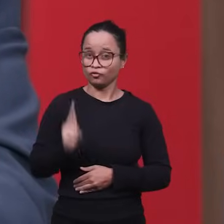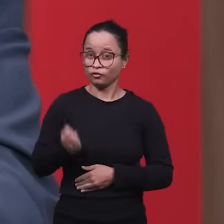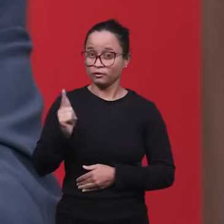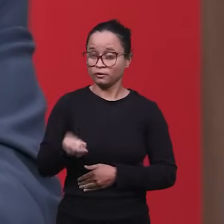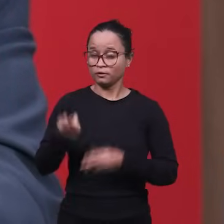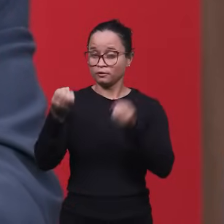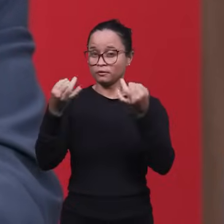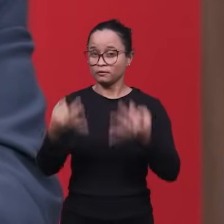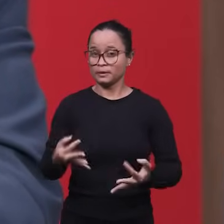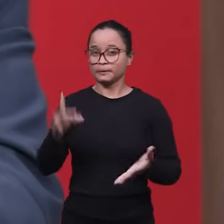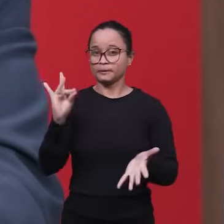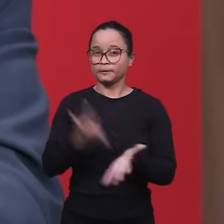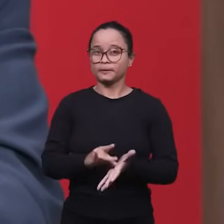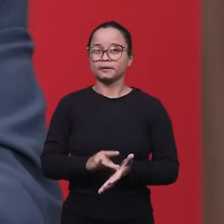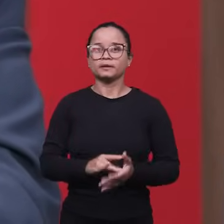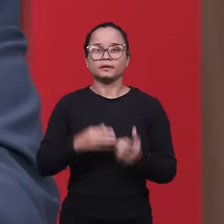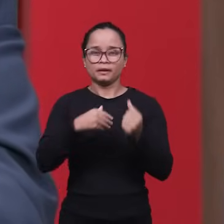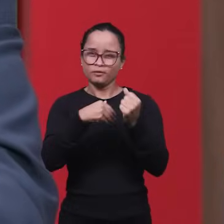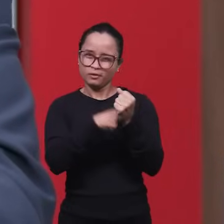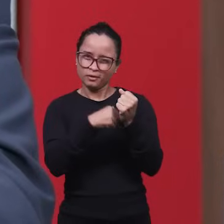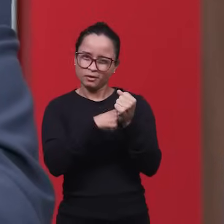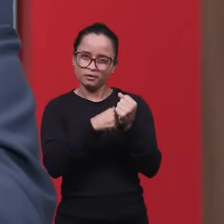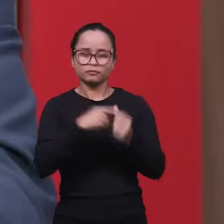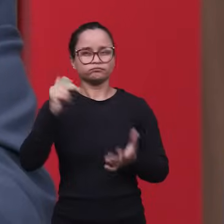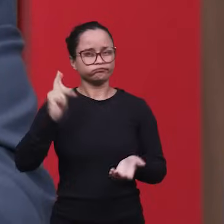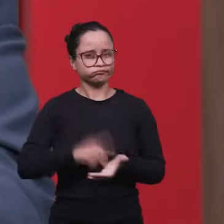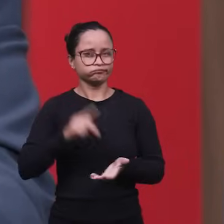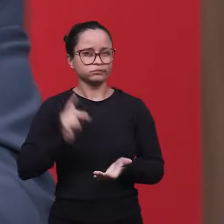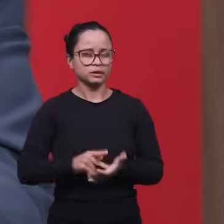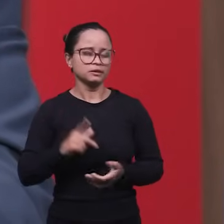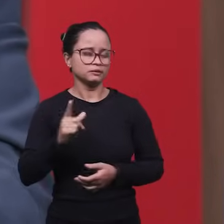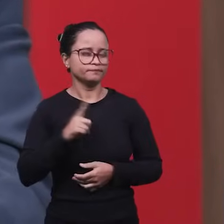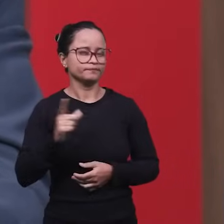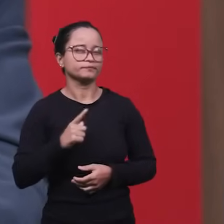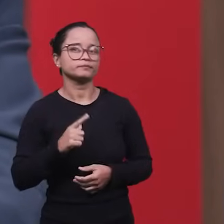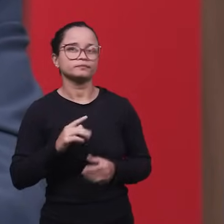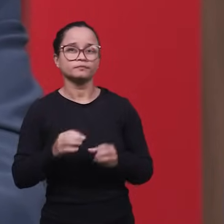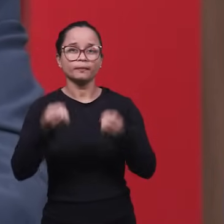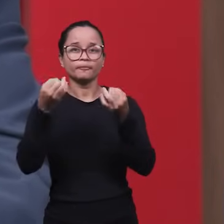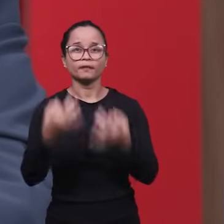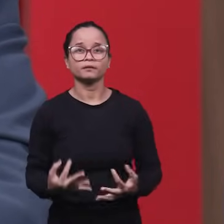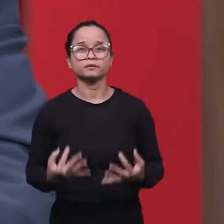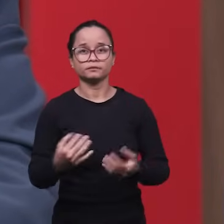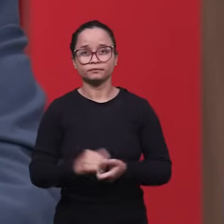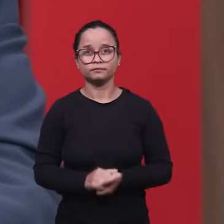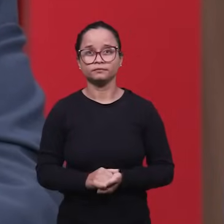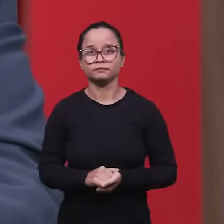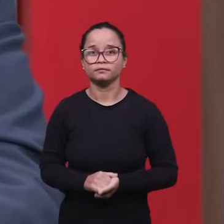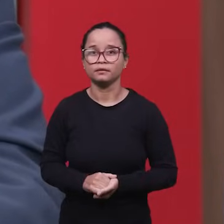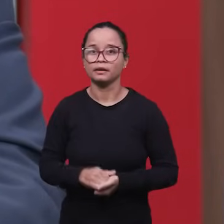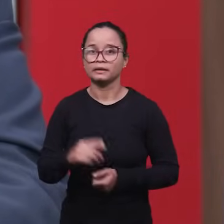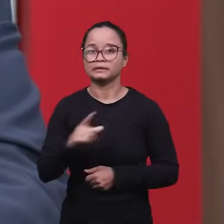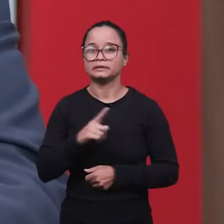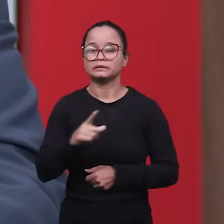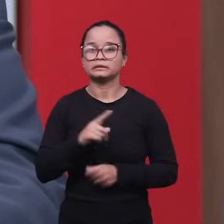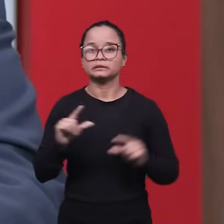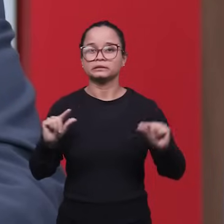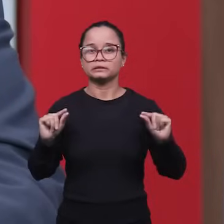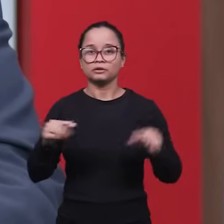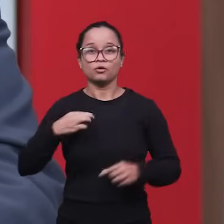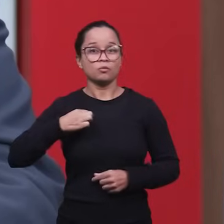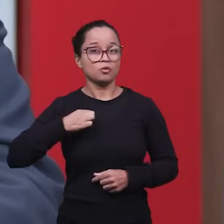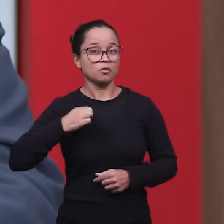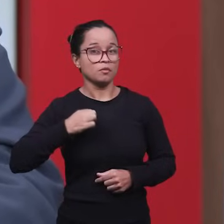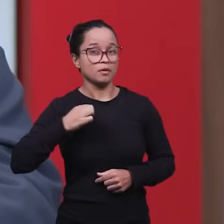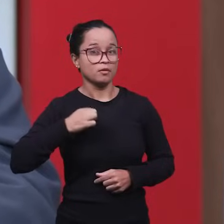e é verdade, há um segredo, há um mistério em tudo isso. Aí ele diz assim, e estava vestido de